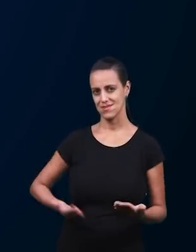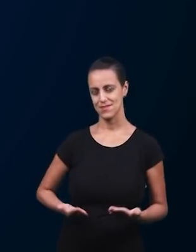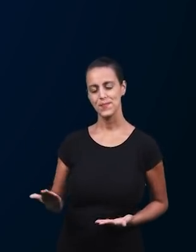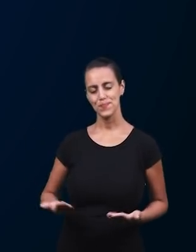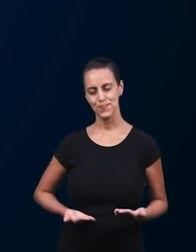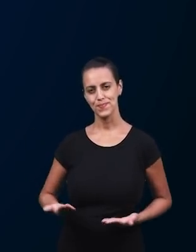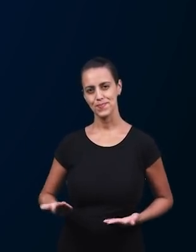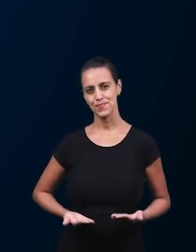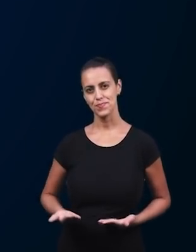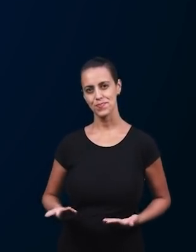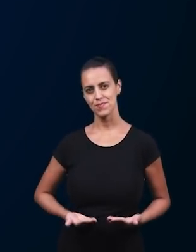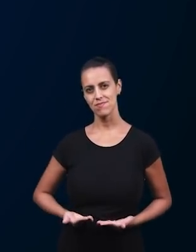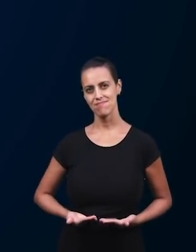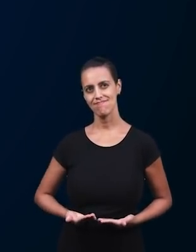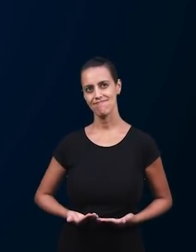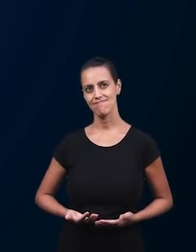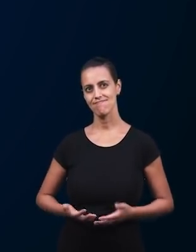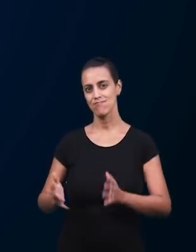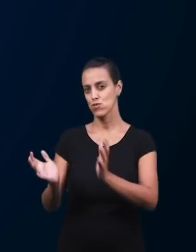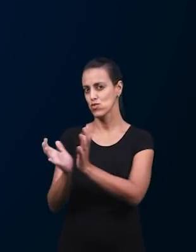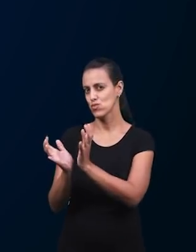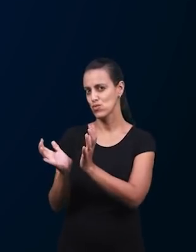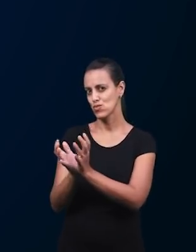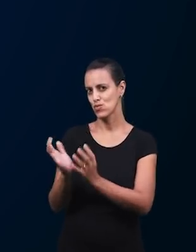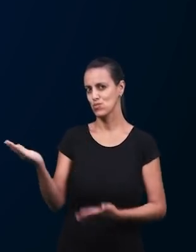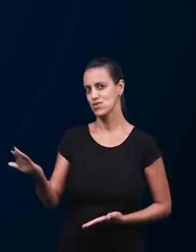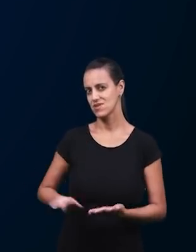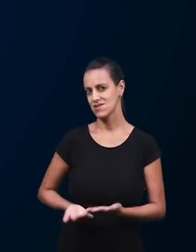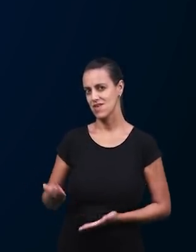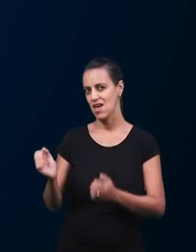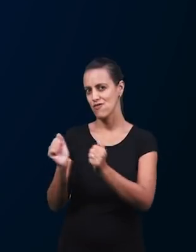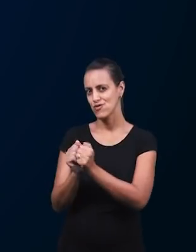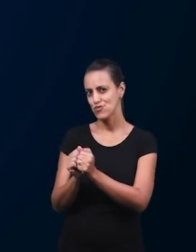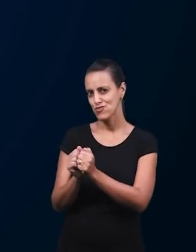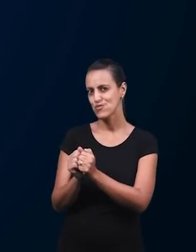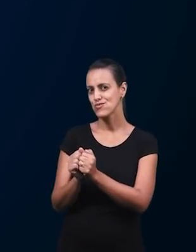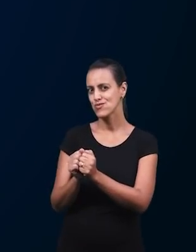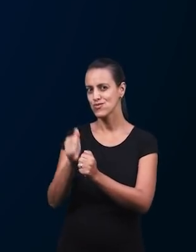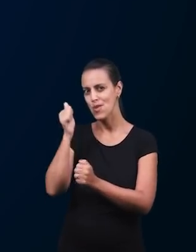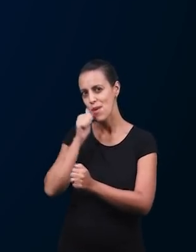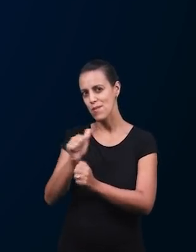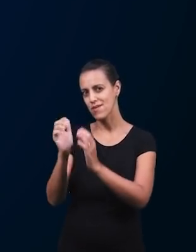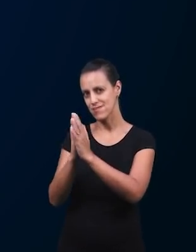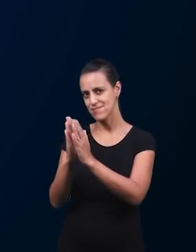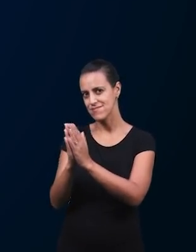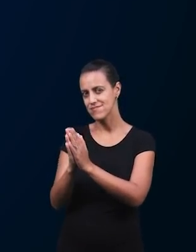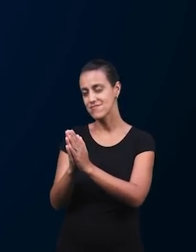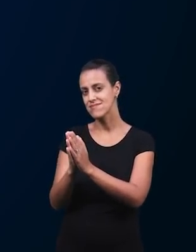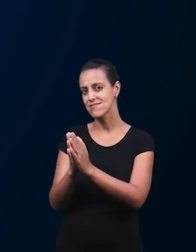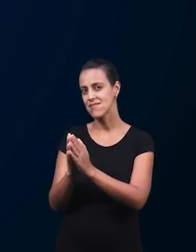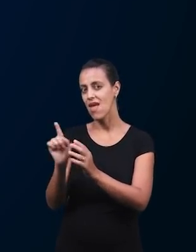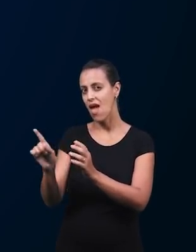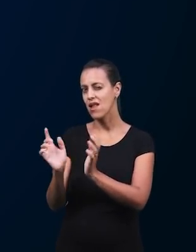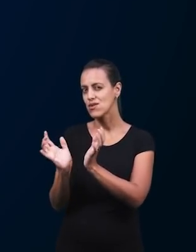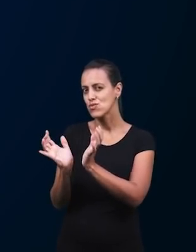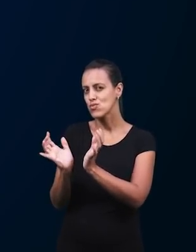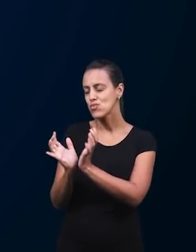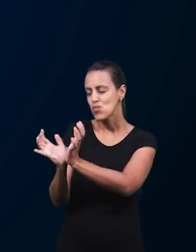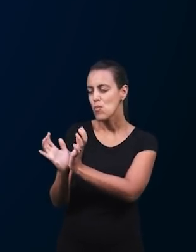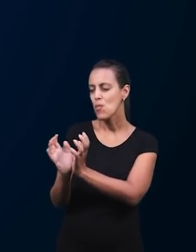irmãs. O grupo de busca, juntamente com as demais irmãs da igreja, elas fazem uma reunião à